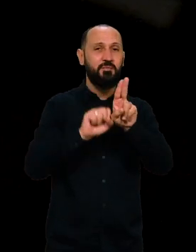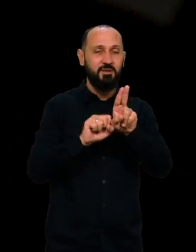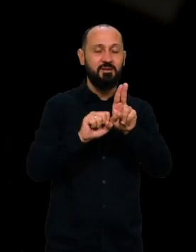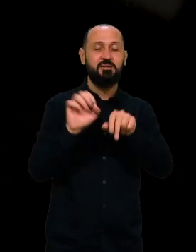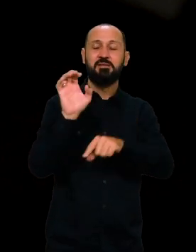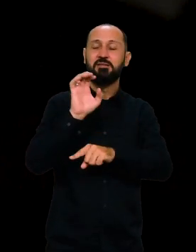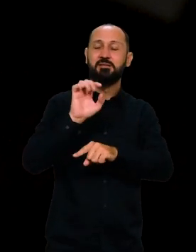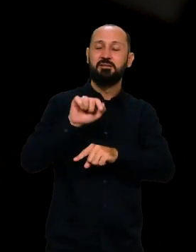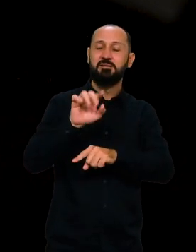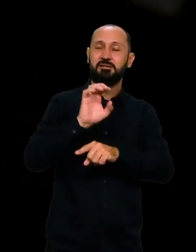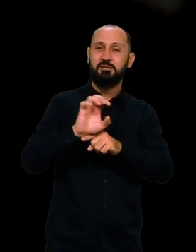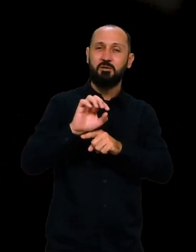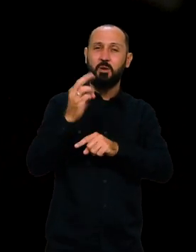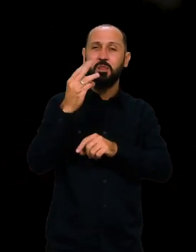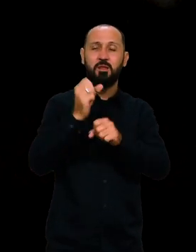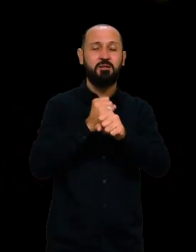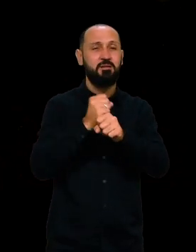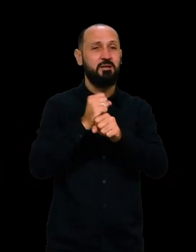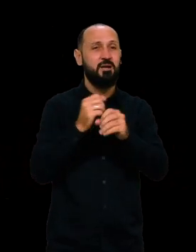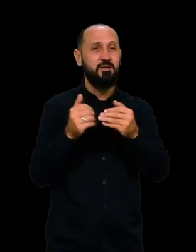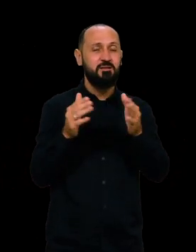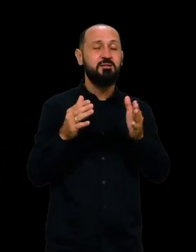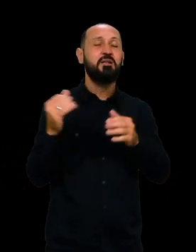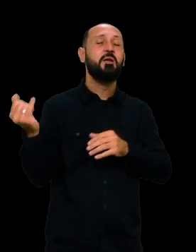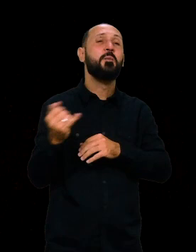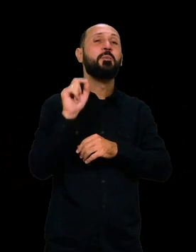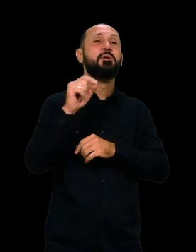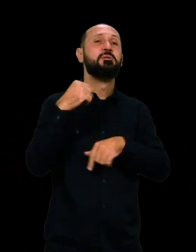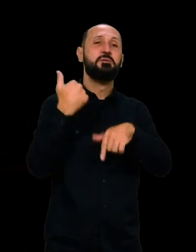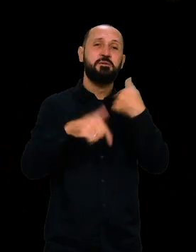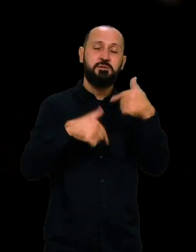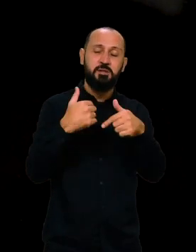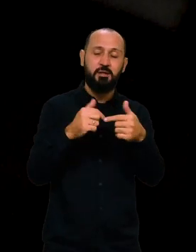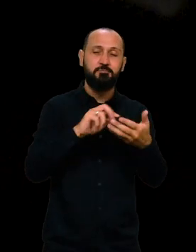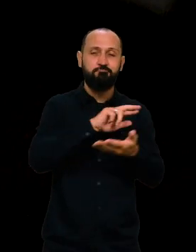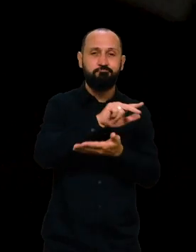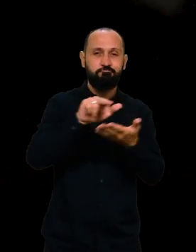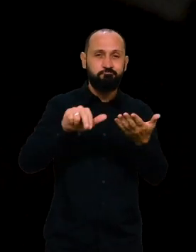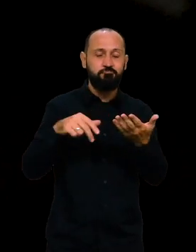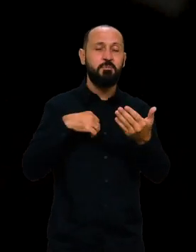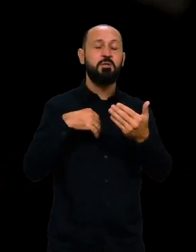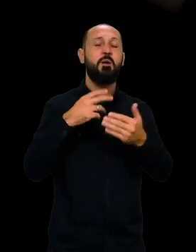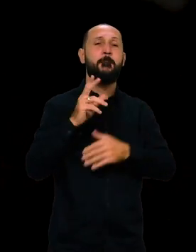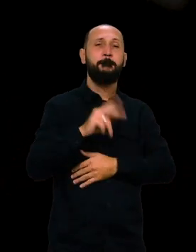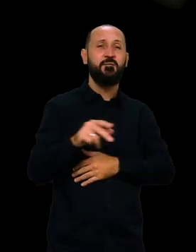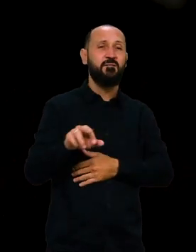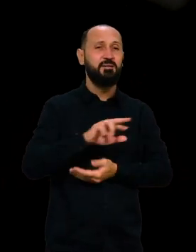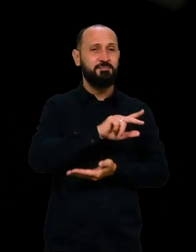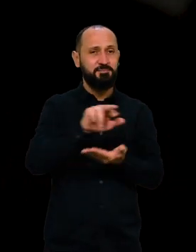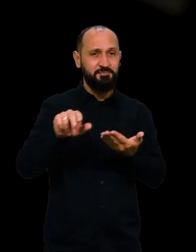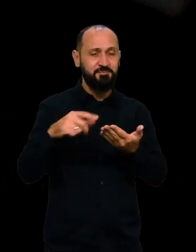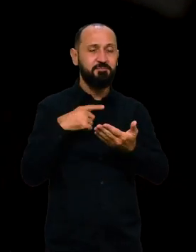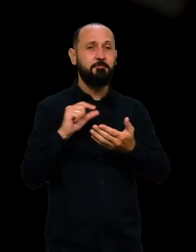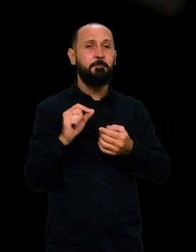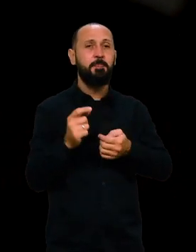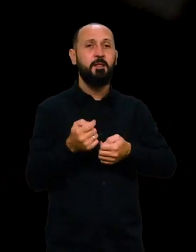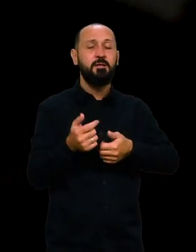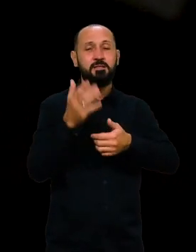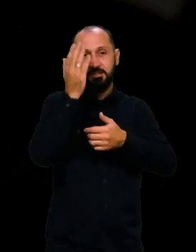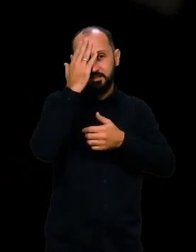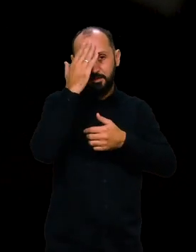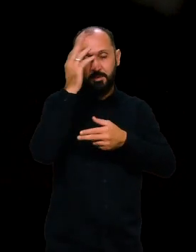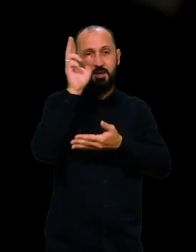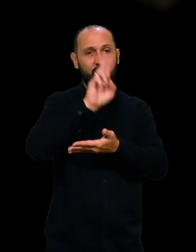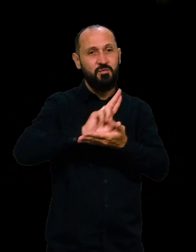Universidade Estadual de Mato Grosso do Sul, que faz 30 anos agora, na construção de várias gerações, vários professores, a entrega. As pessoas